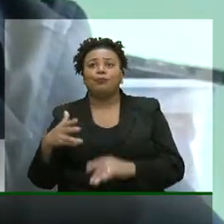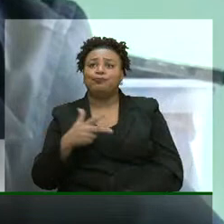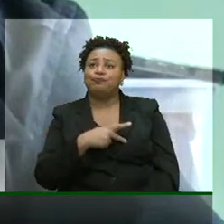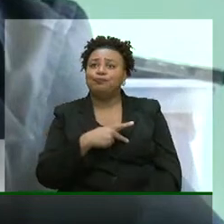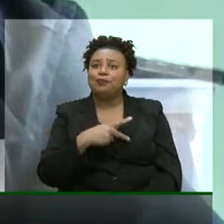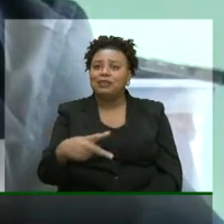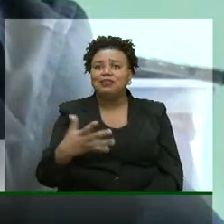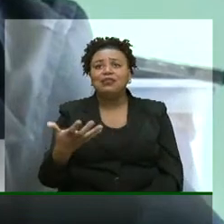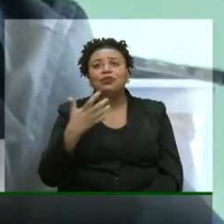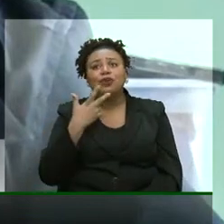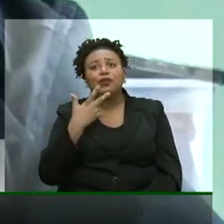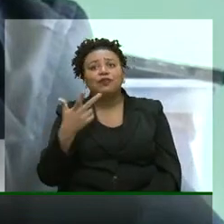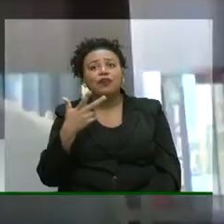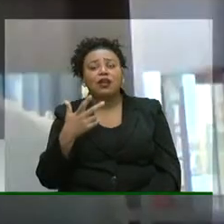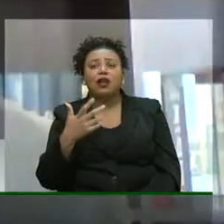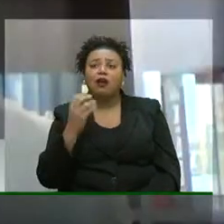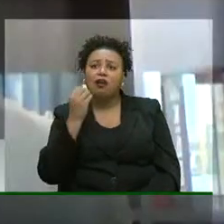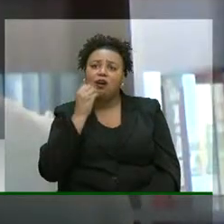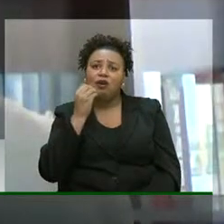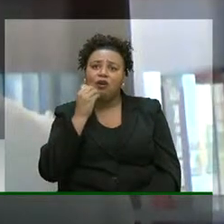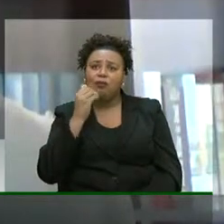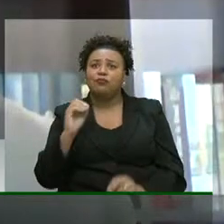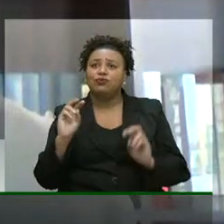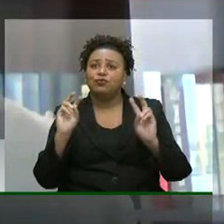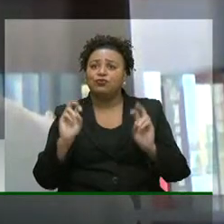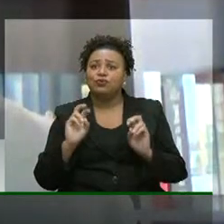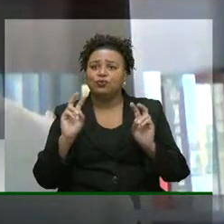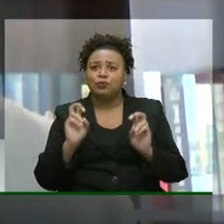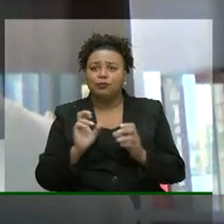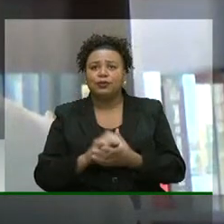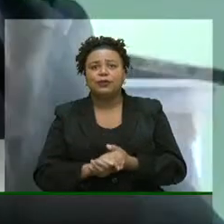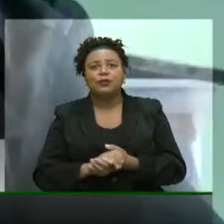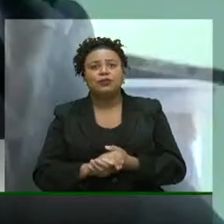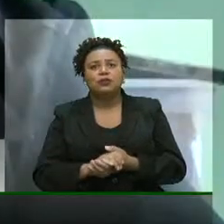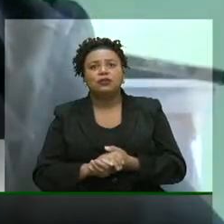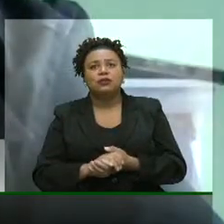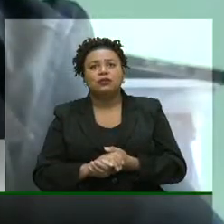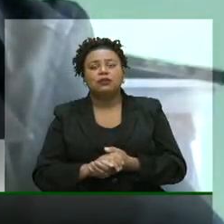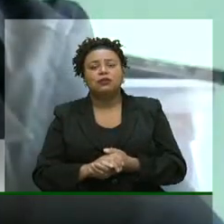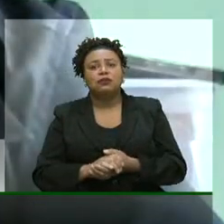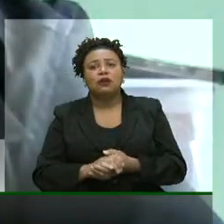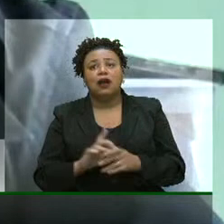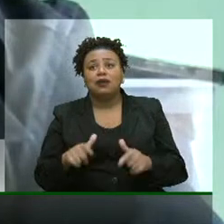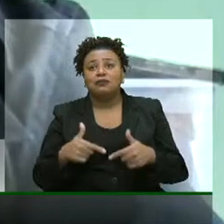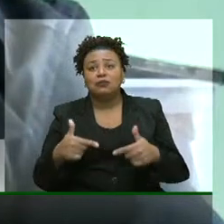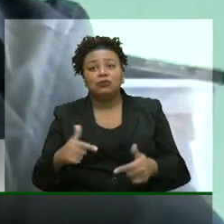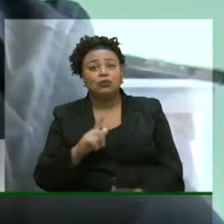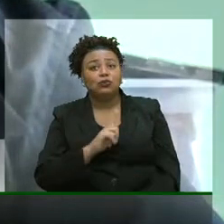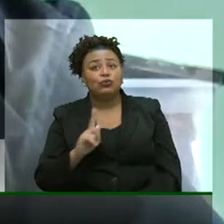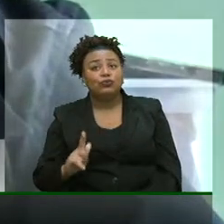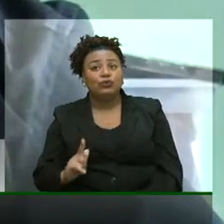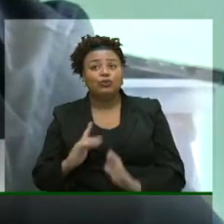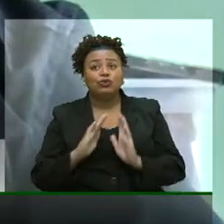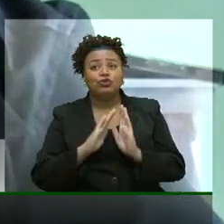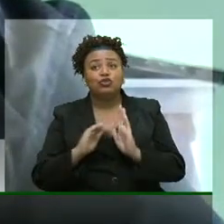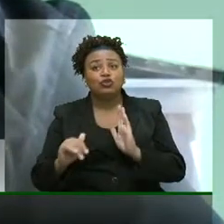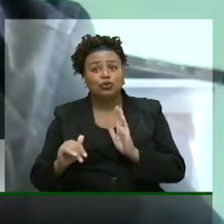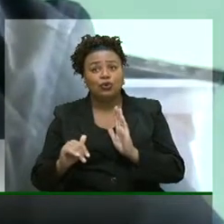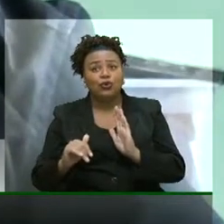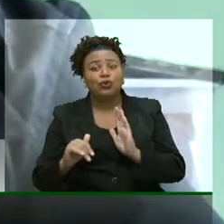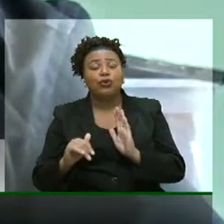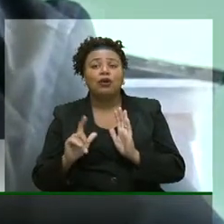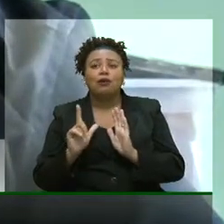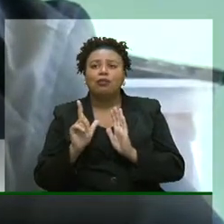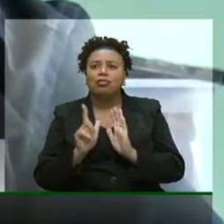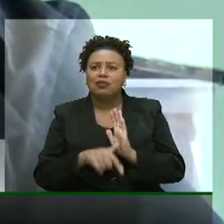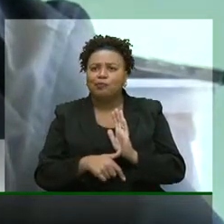Presidente, eu quero falar, obviamente, sobre o ato do senhor governador do Estado, que retira,